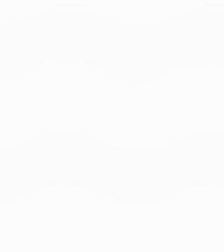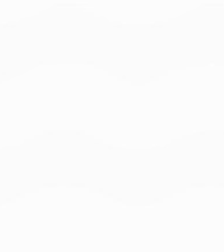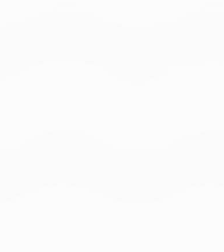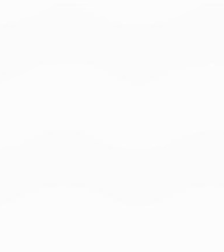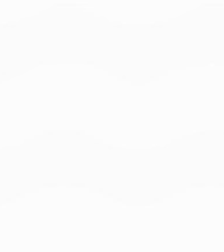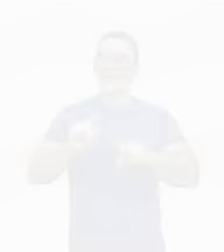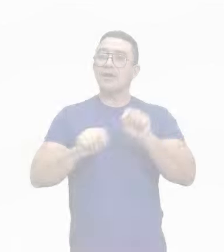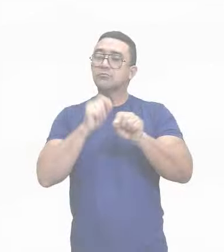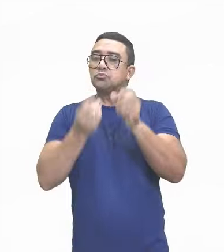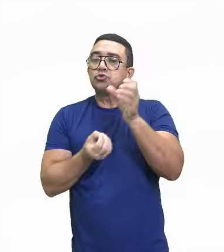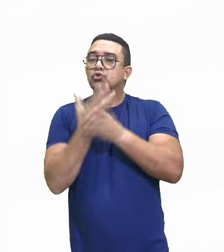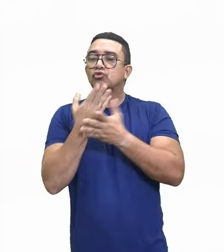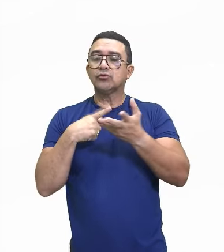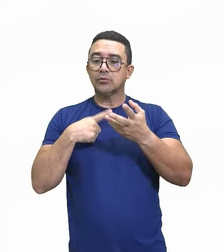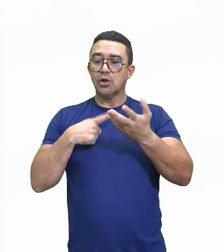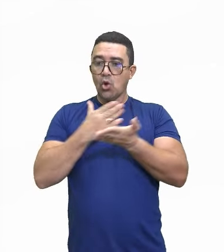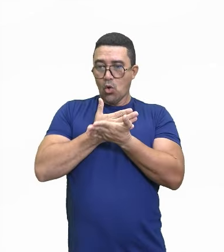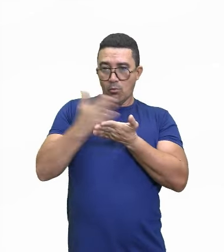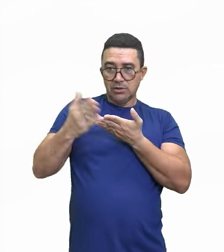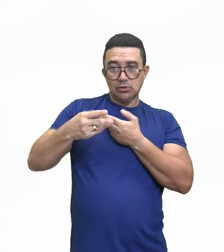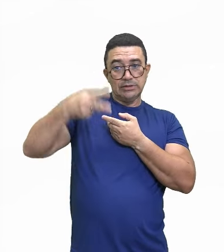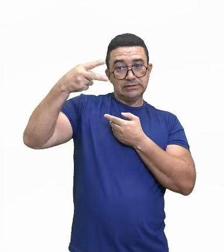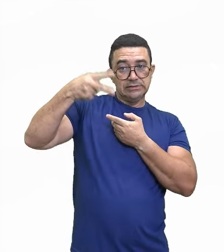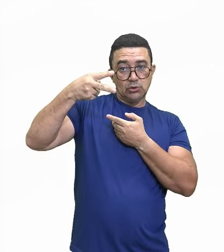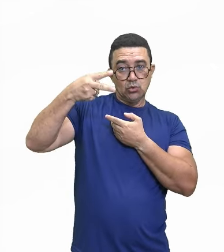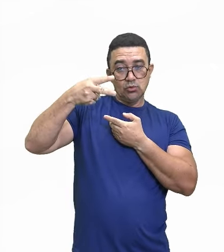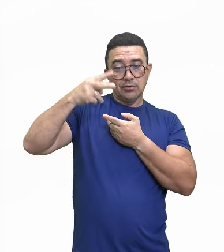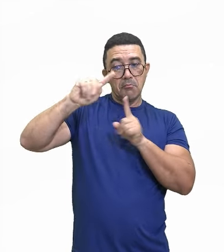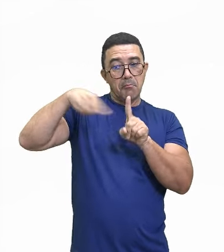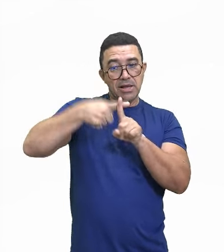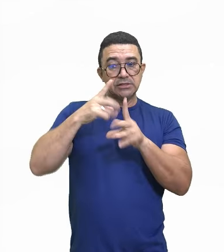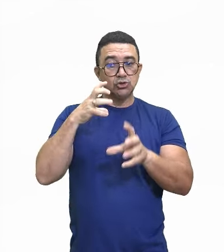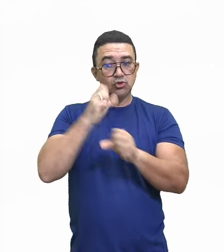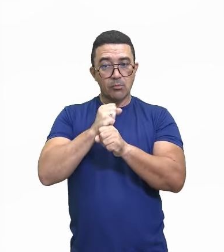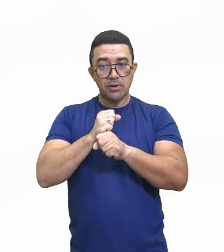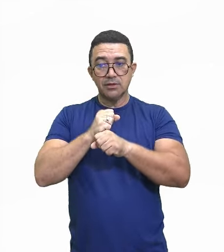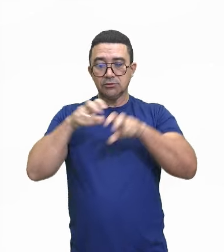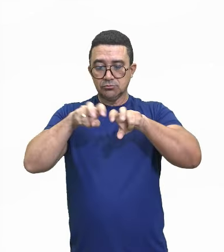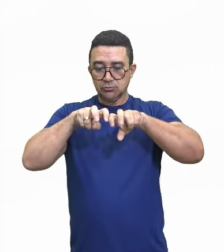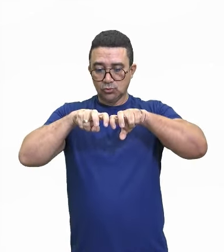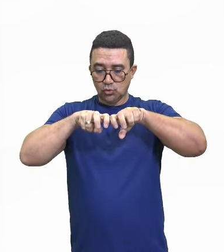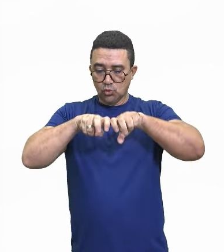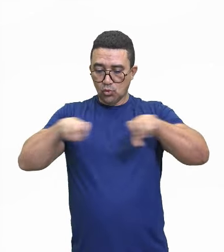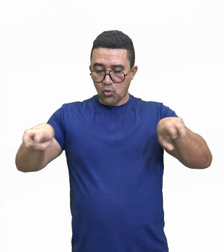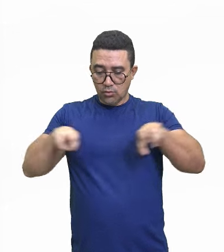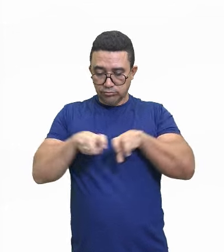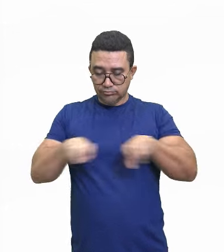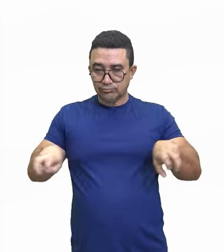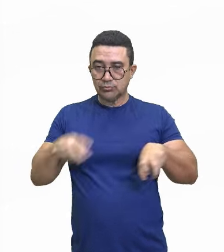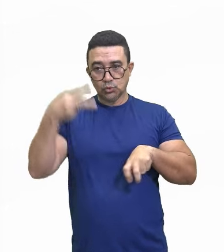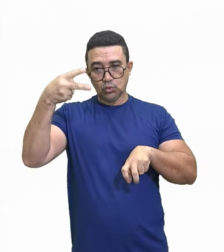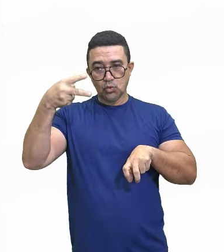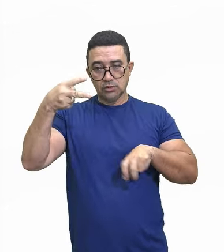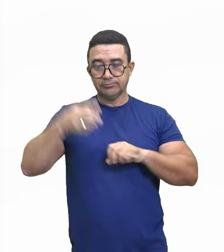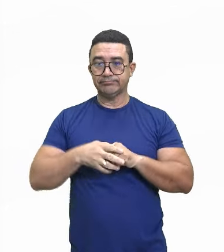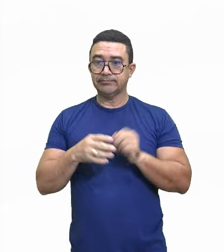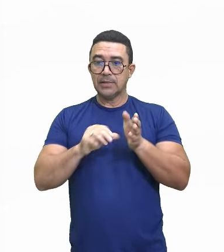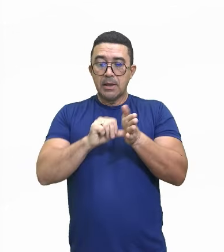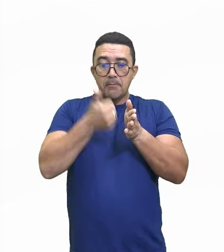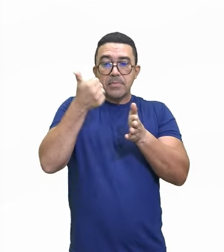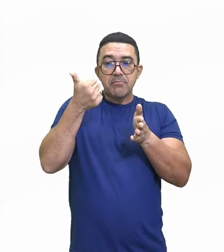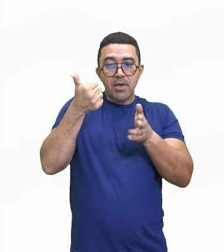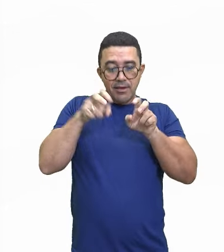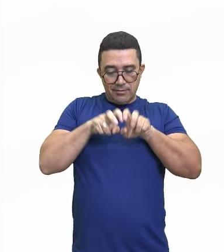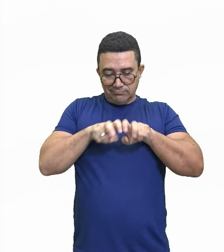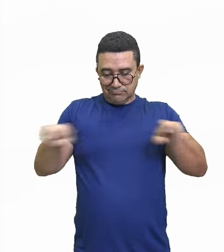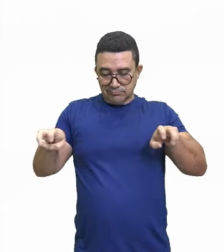a partir da segunda com uma soma de duas. Então, atenção, a primeira tem